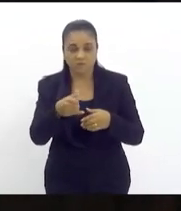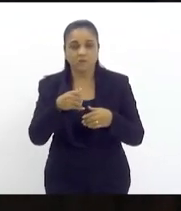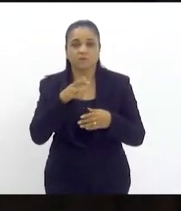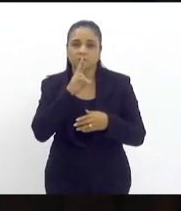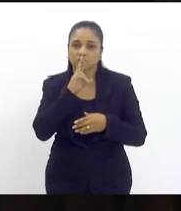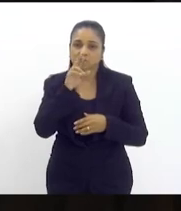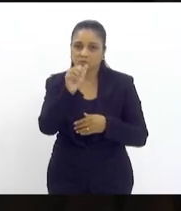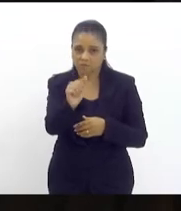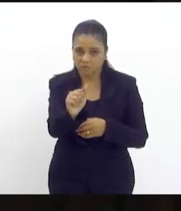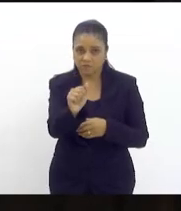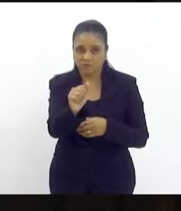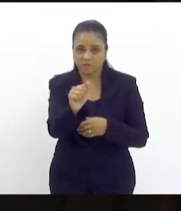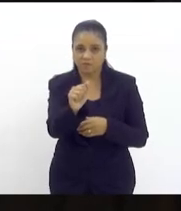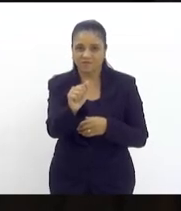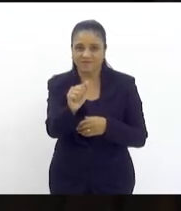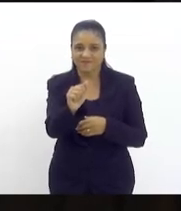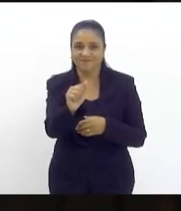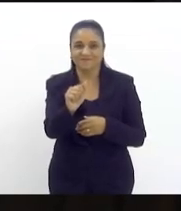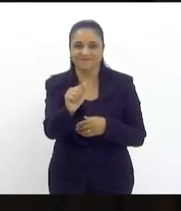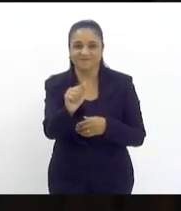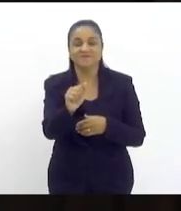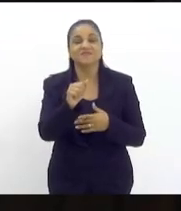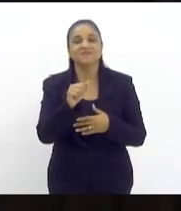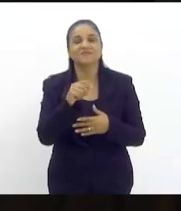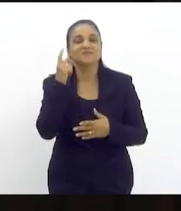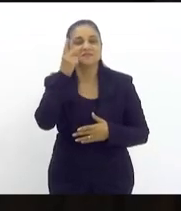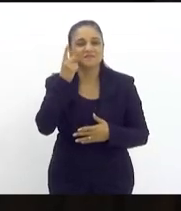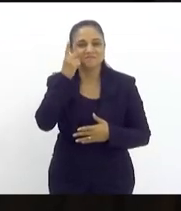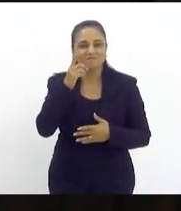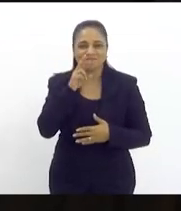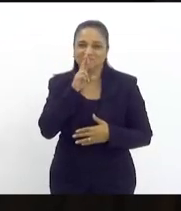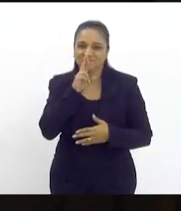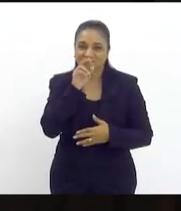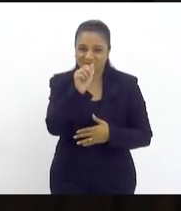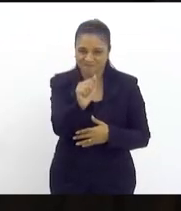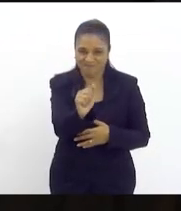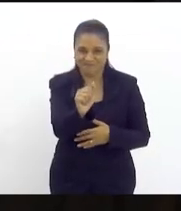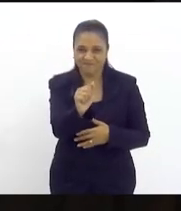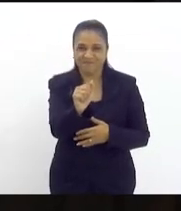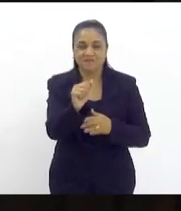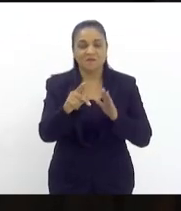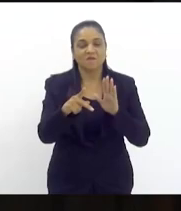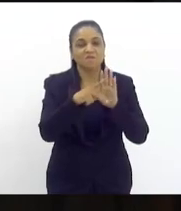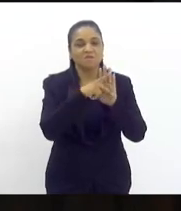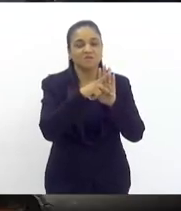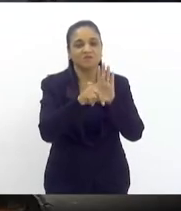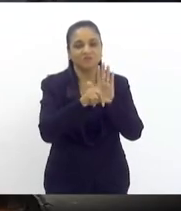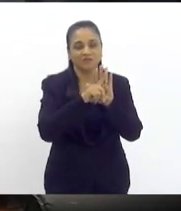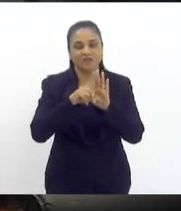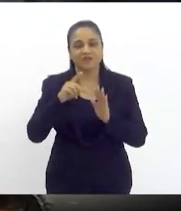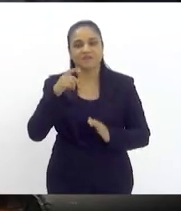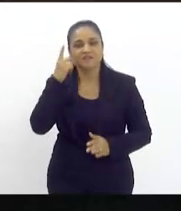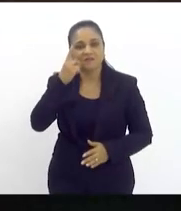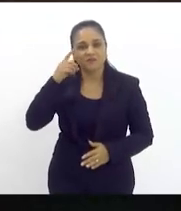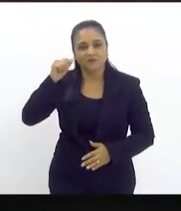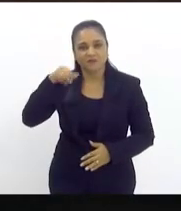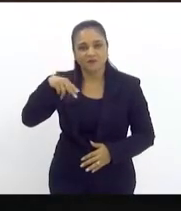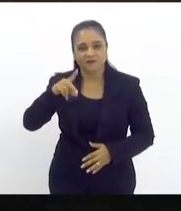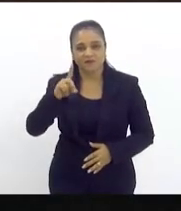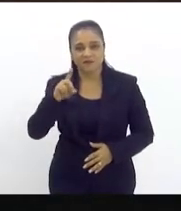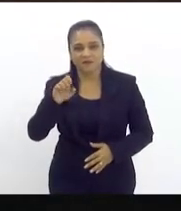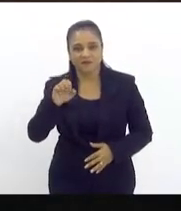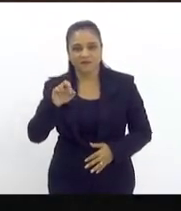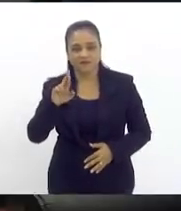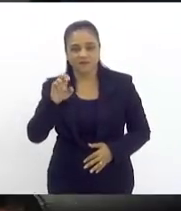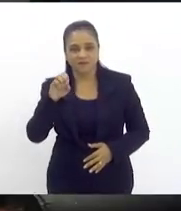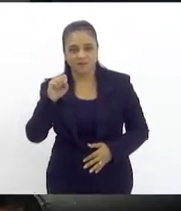Amorim. Deputado Rodrigo Amorim, projeto de lei do deputado Anderson Moraes. Parecer pela